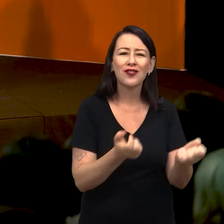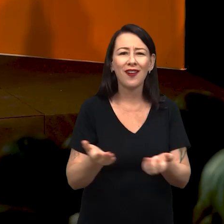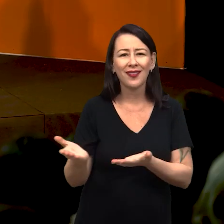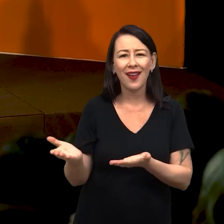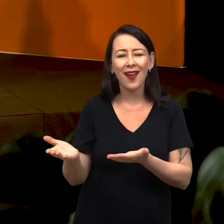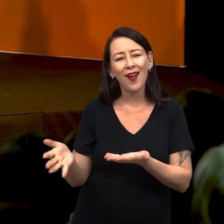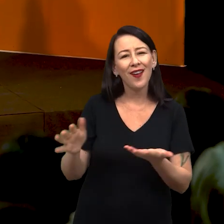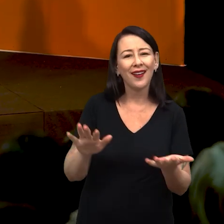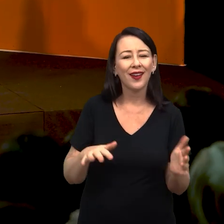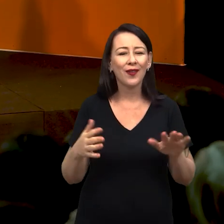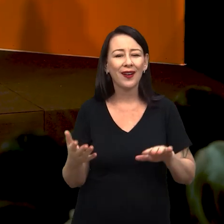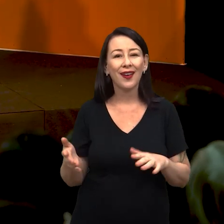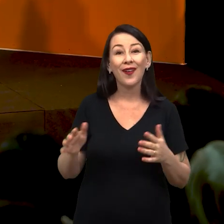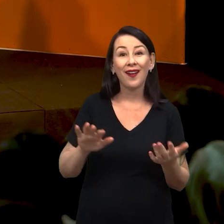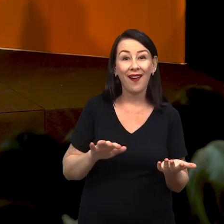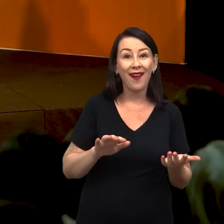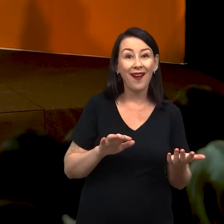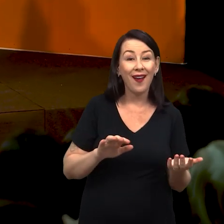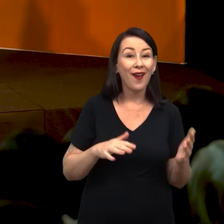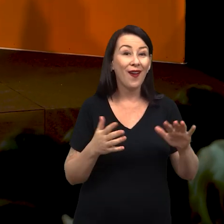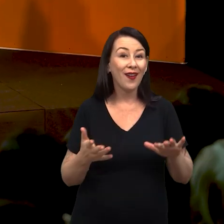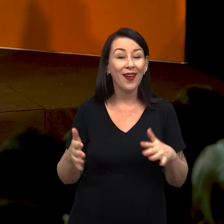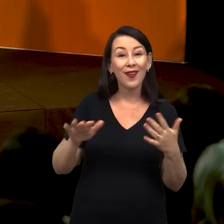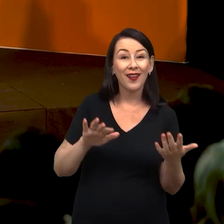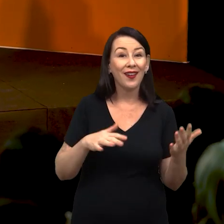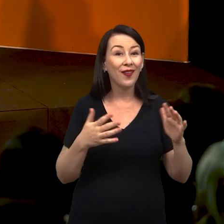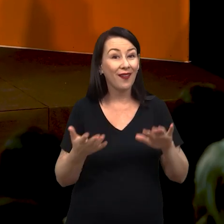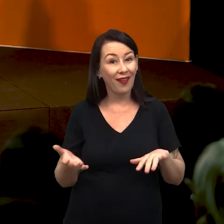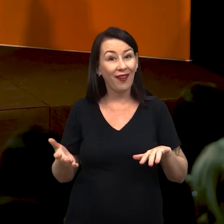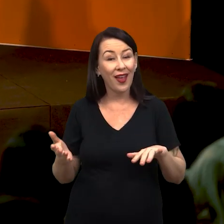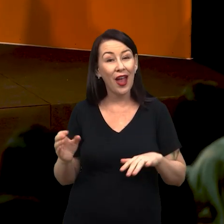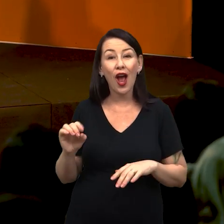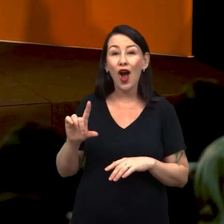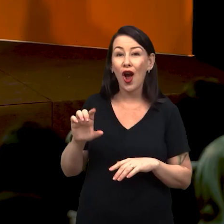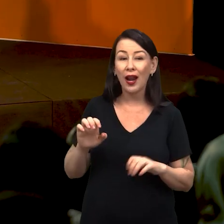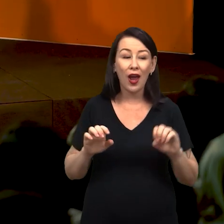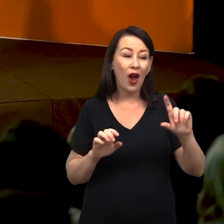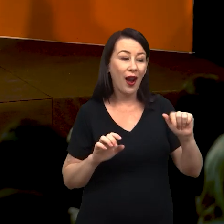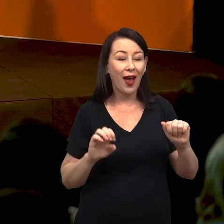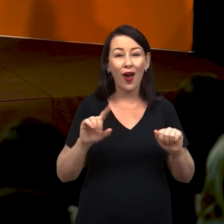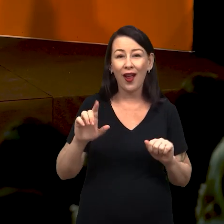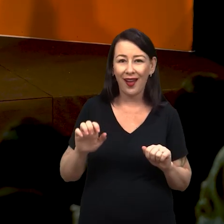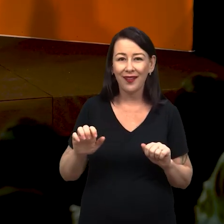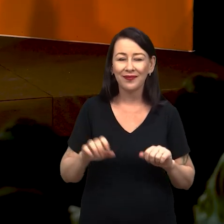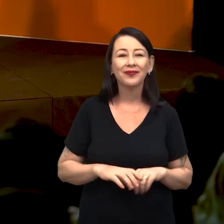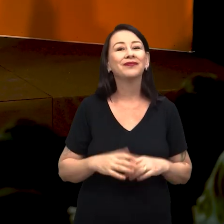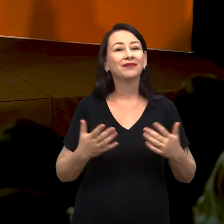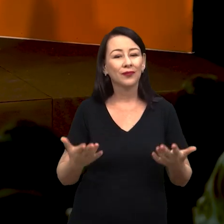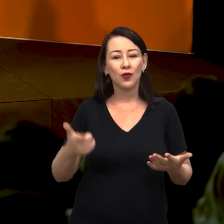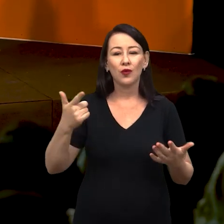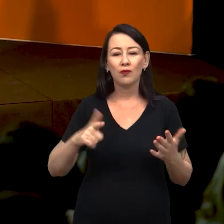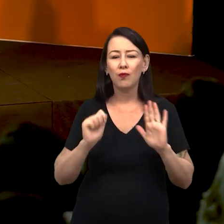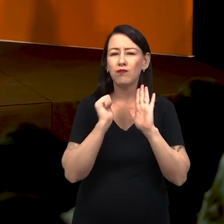entrar. Olê, olê, olê, olê, olê, olá. Olê, olê, olê,